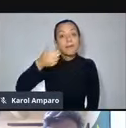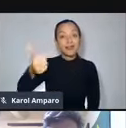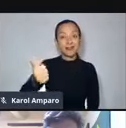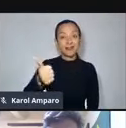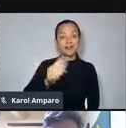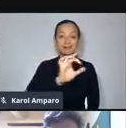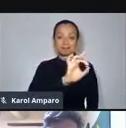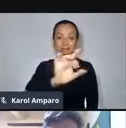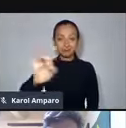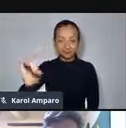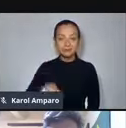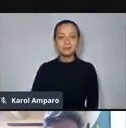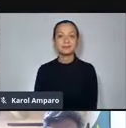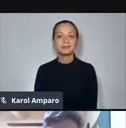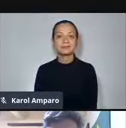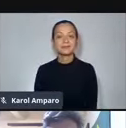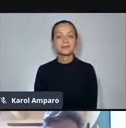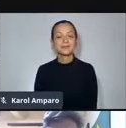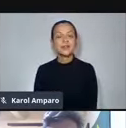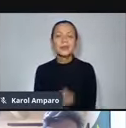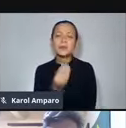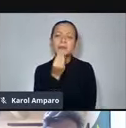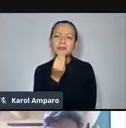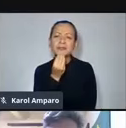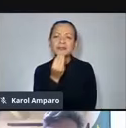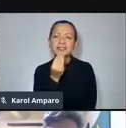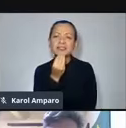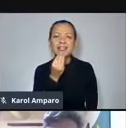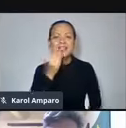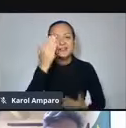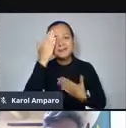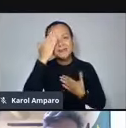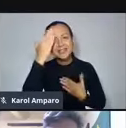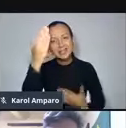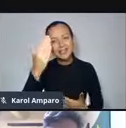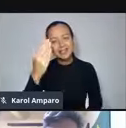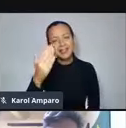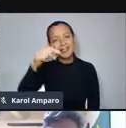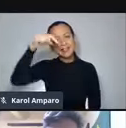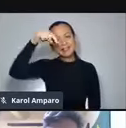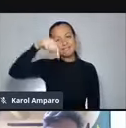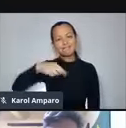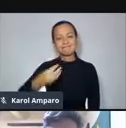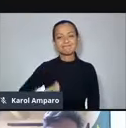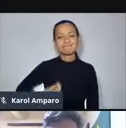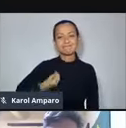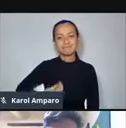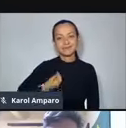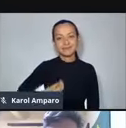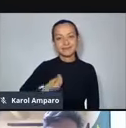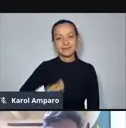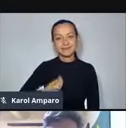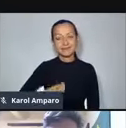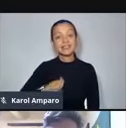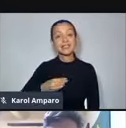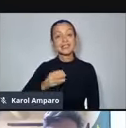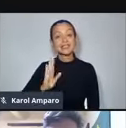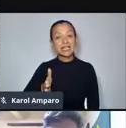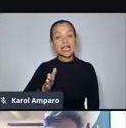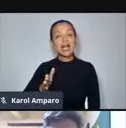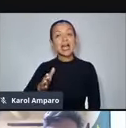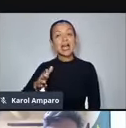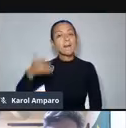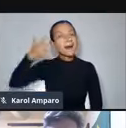Eu agradeço aí a oportunidade que vocês me deram para poder estar aqui com vocês. Já esses dias todos bebendo da sabedoria de todos